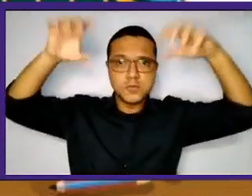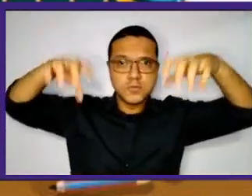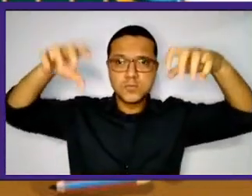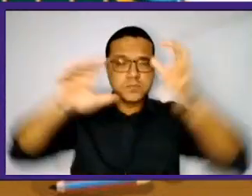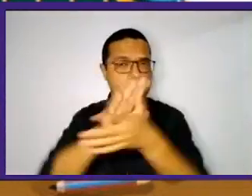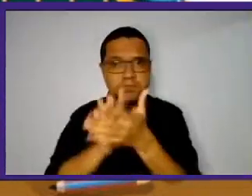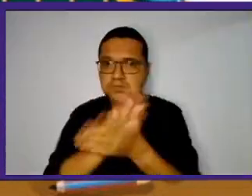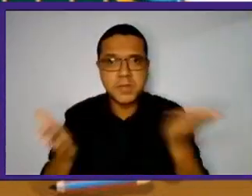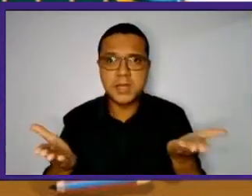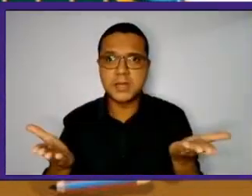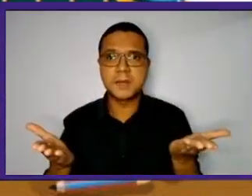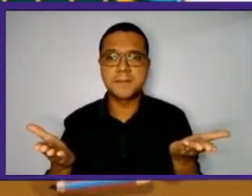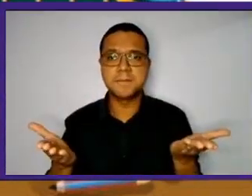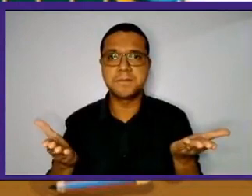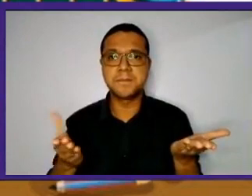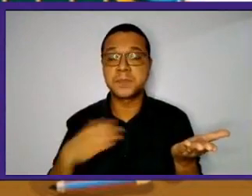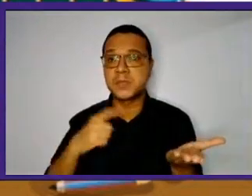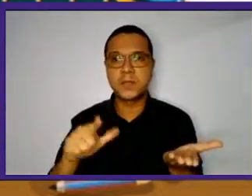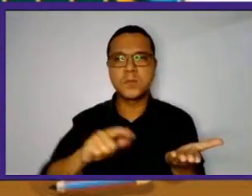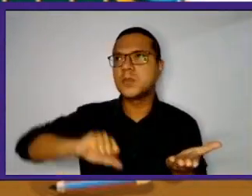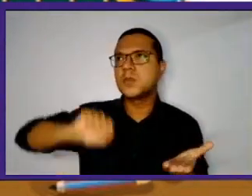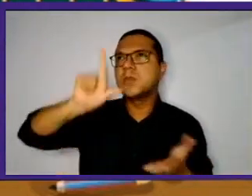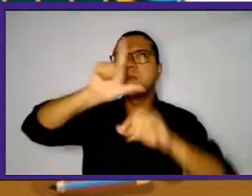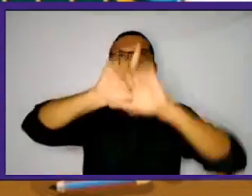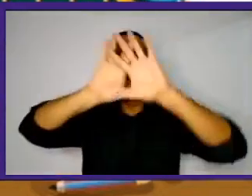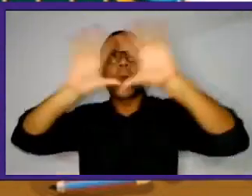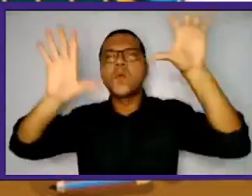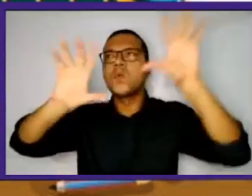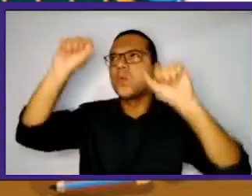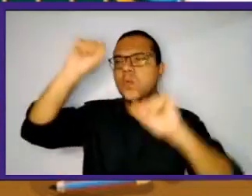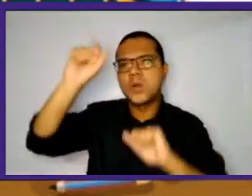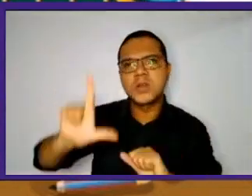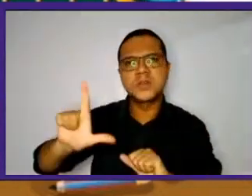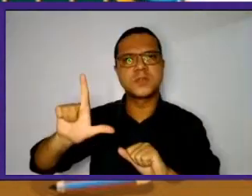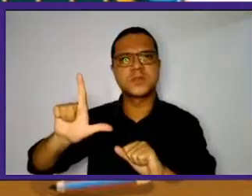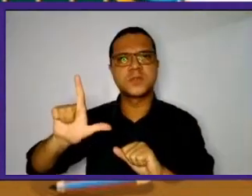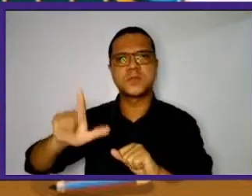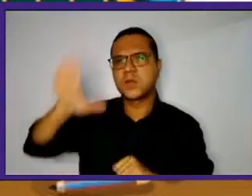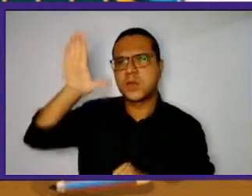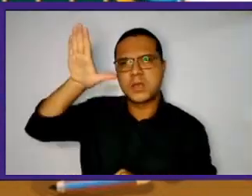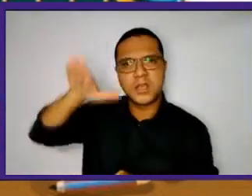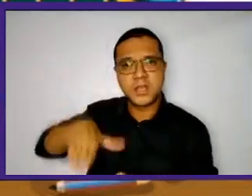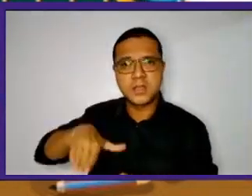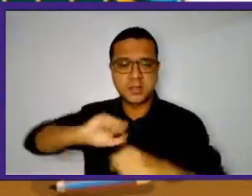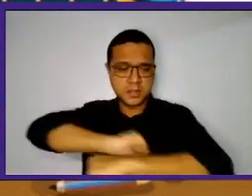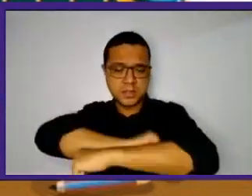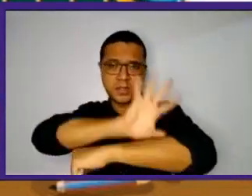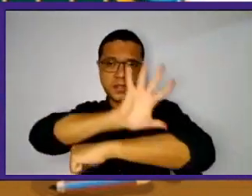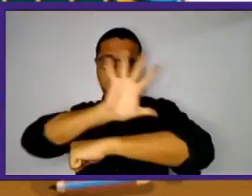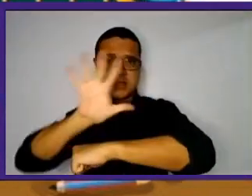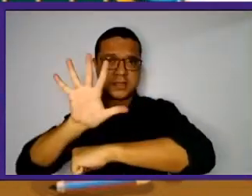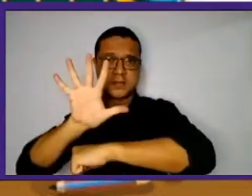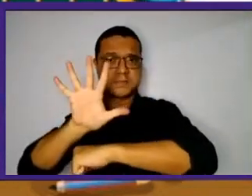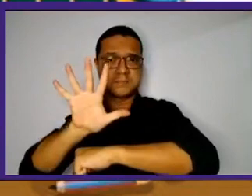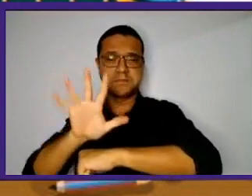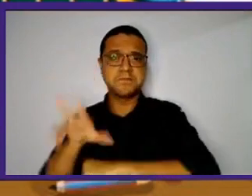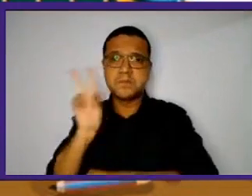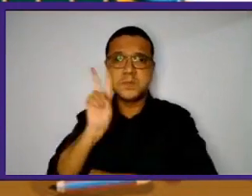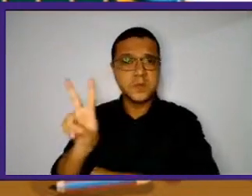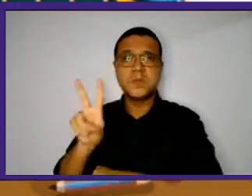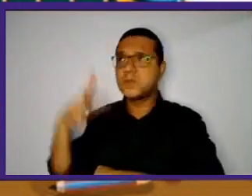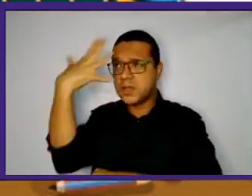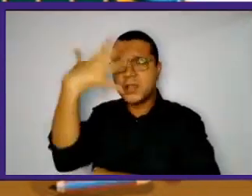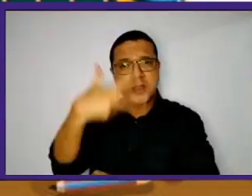chuva. Não varia ser azul, nem crepúsculo, nem entardecer, nem amanhecer. A gente não ia